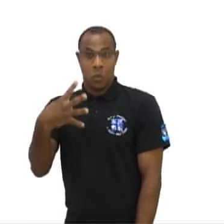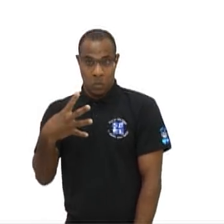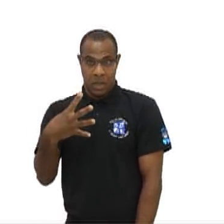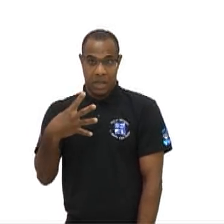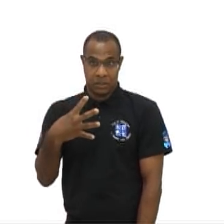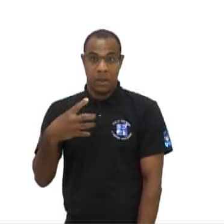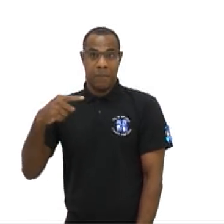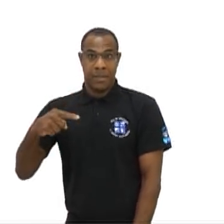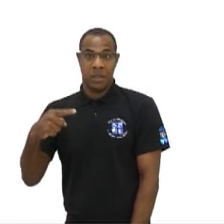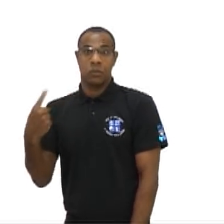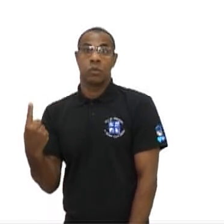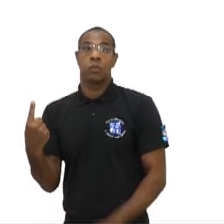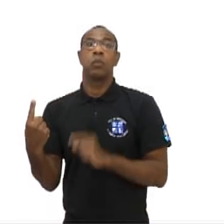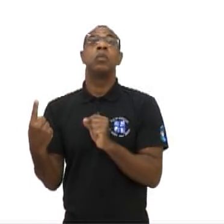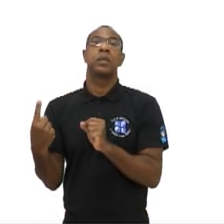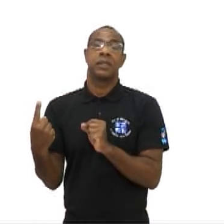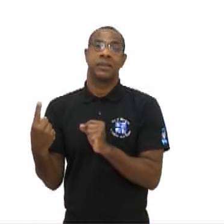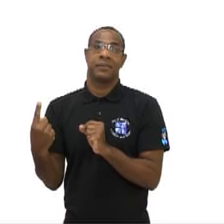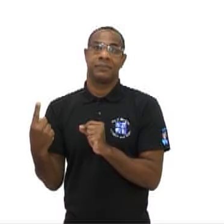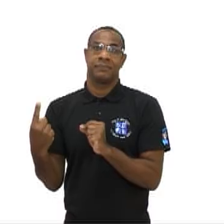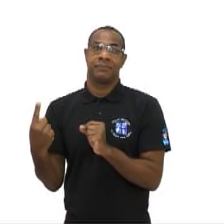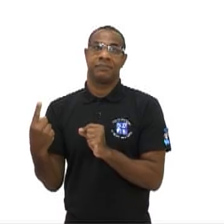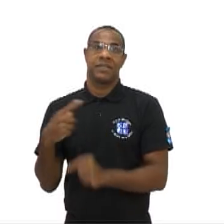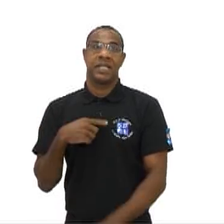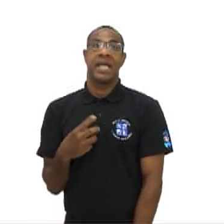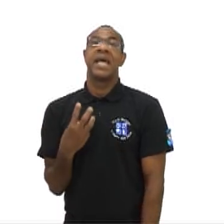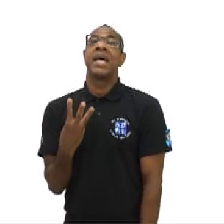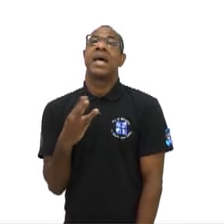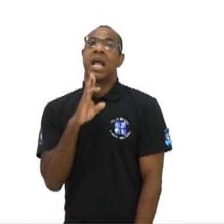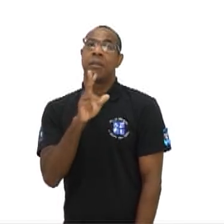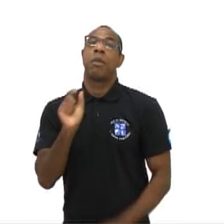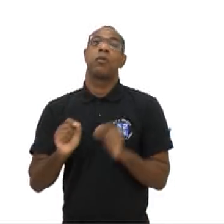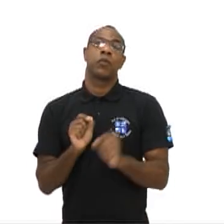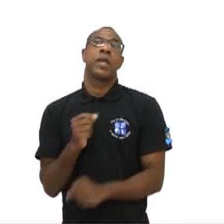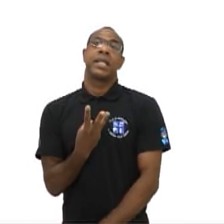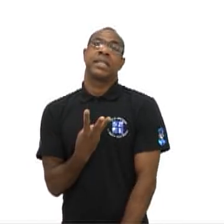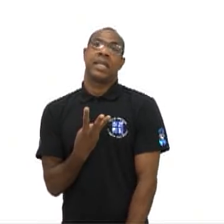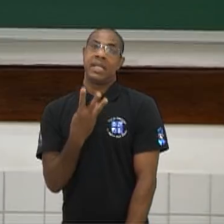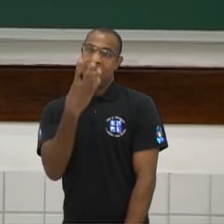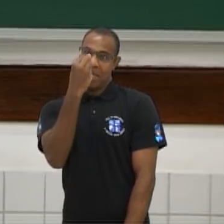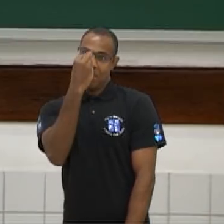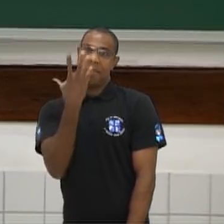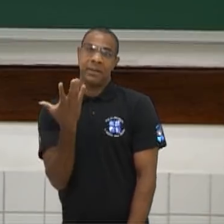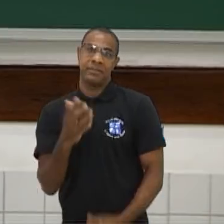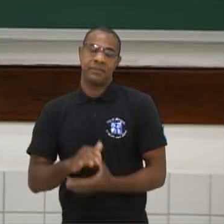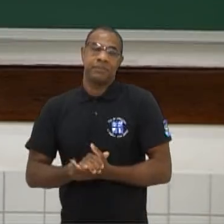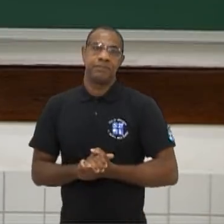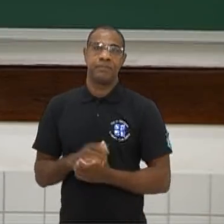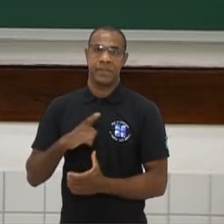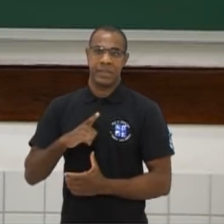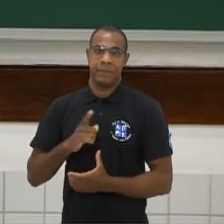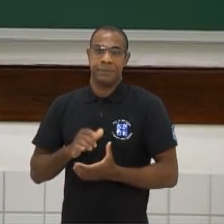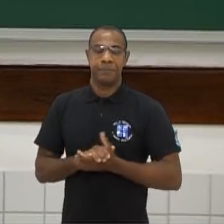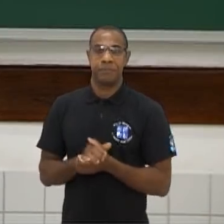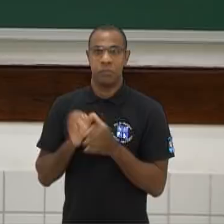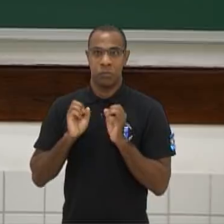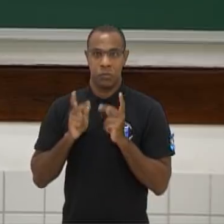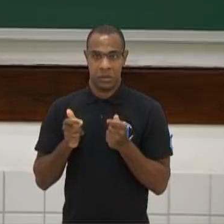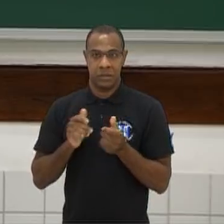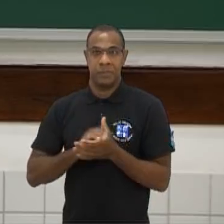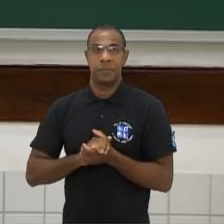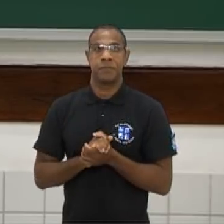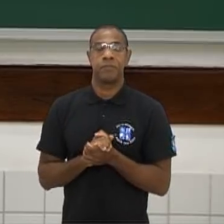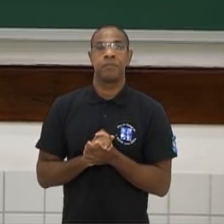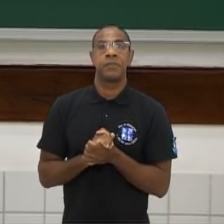vai totalizar então 3 imagens, que foi bem aquele contexto da imagem da Mini que a gente tinha ali, certo? Então vamos